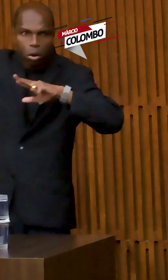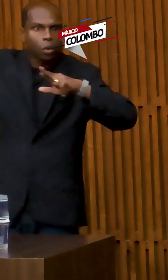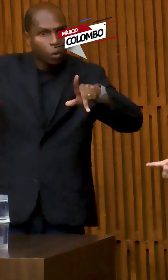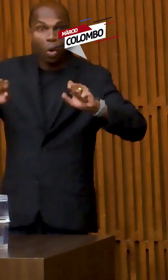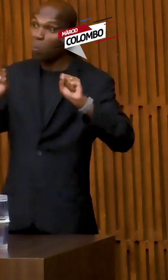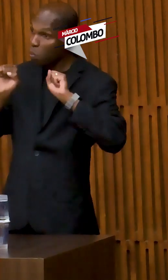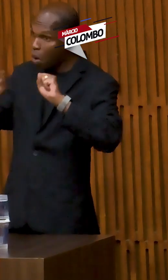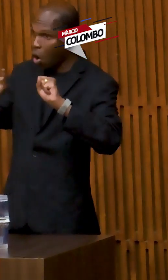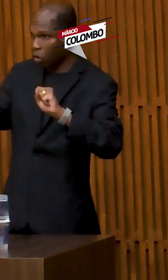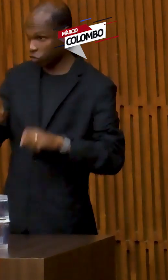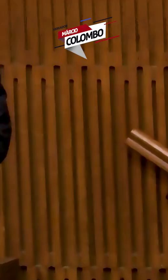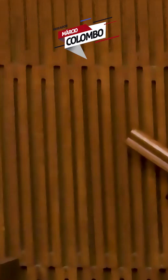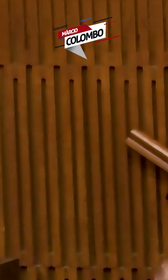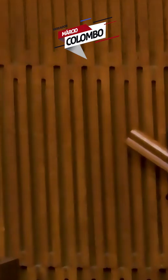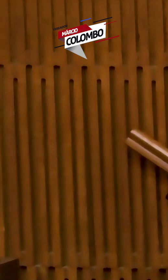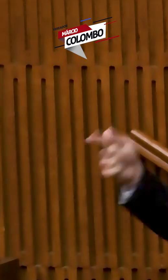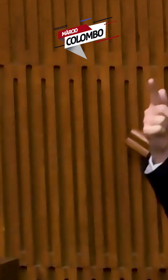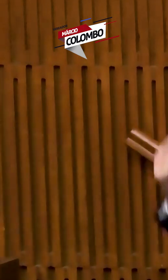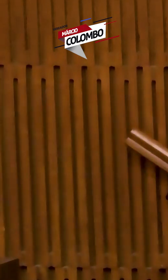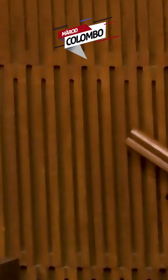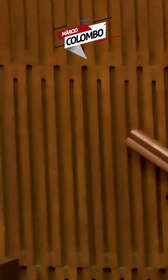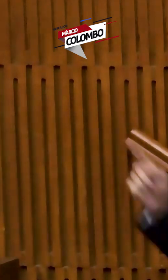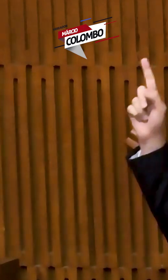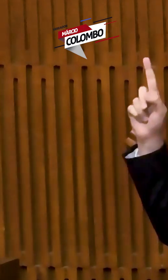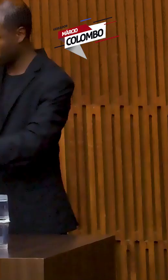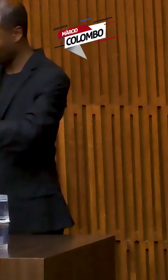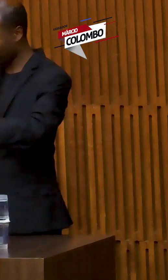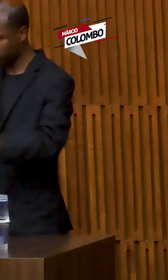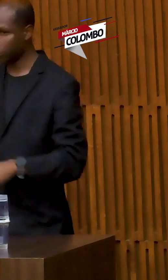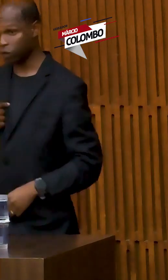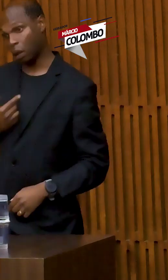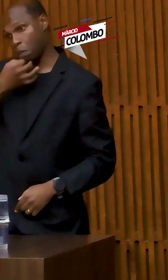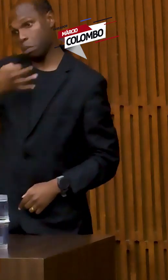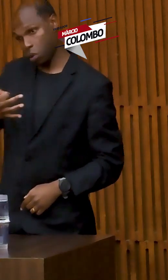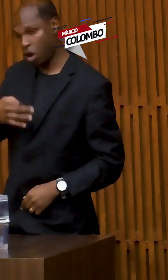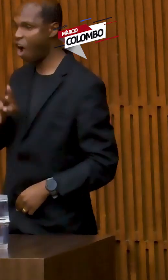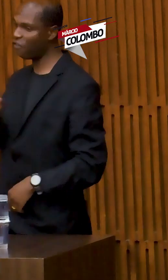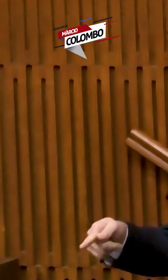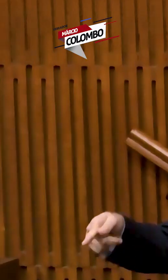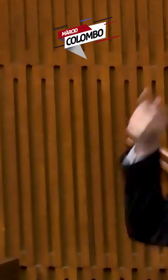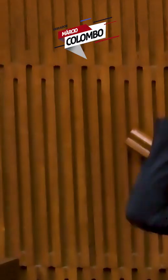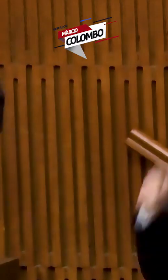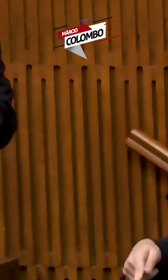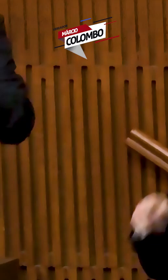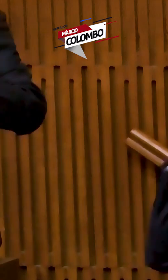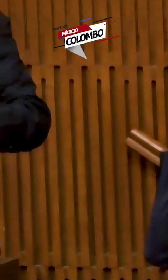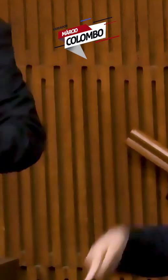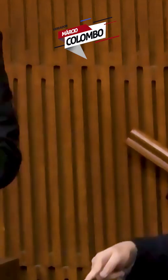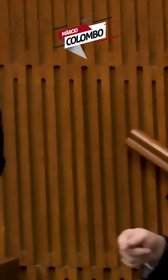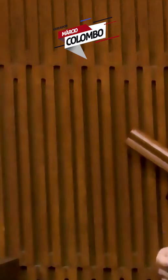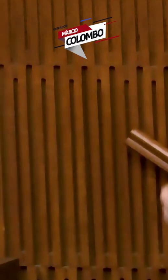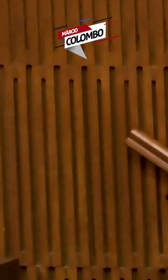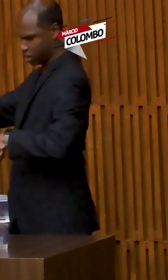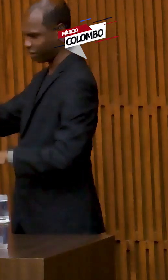gente ir pro mundo que você defende, a gente vai pra cadeia por opinião. Aliás, vem acontecendo isso, né? Só que a gente tem que coibir e defender a